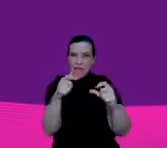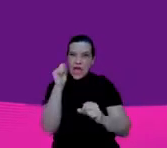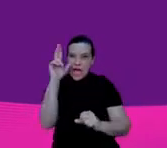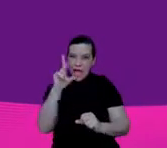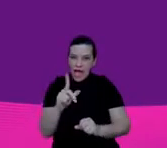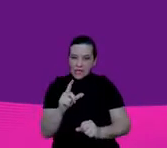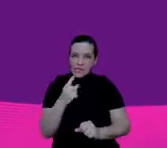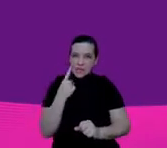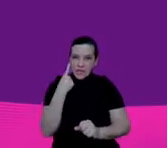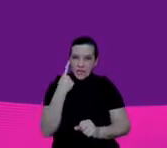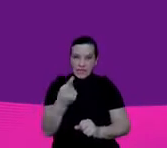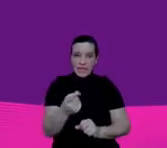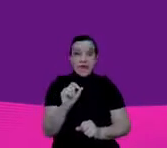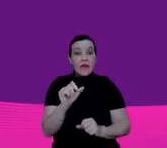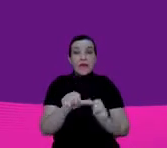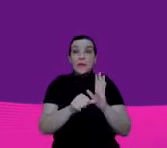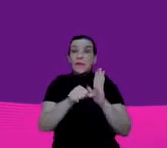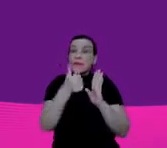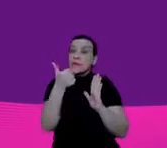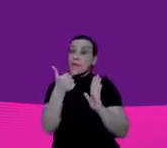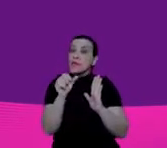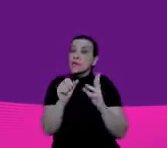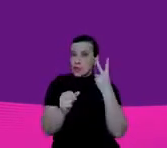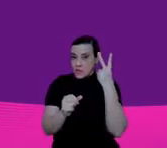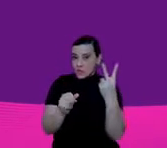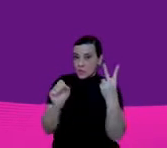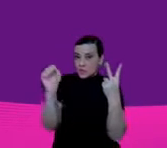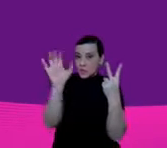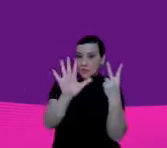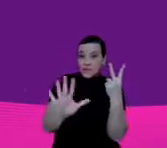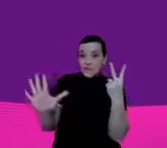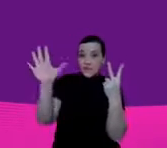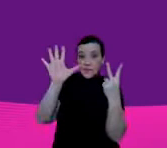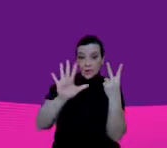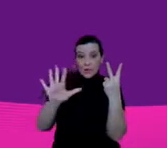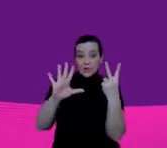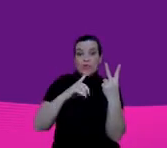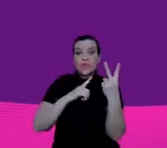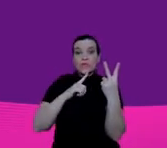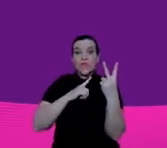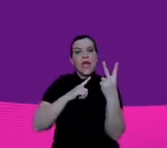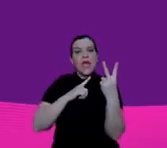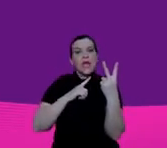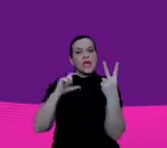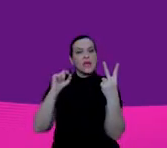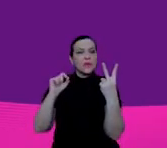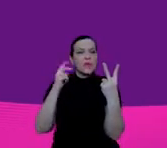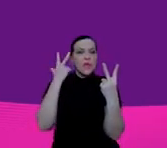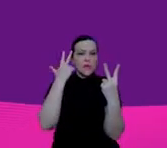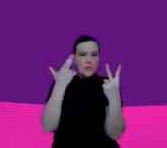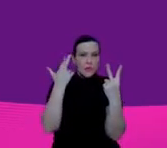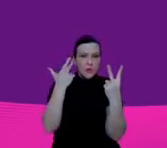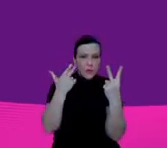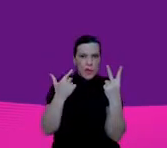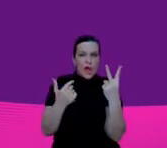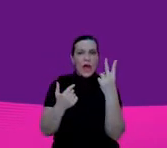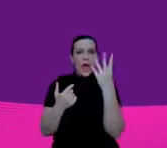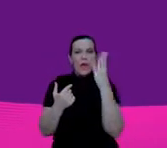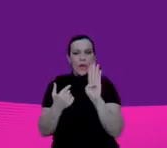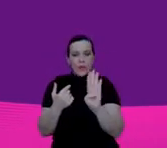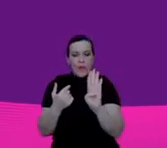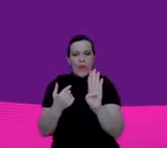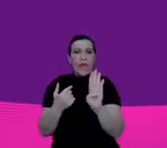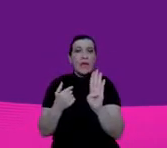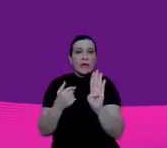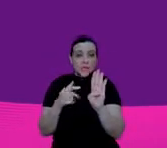primeiras duas figuras, no A, um paciente normal, um B, um paciente com tremor essencial, e na letra C, a gente